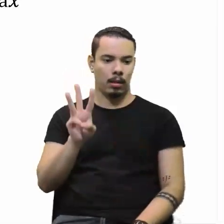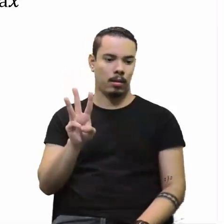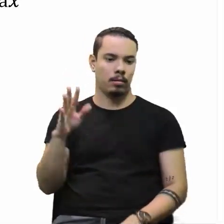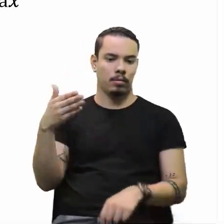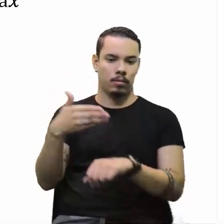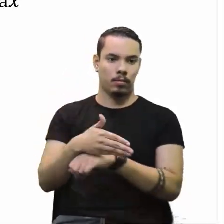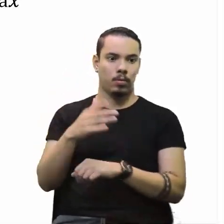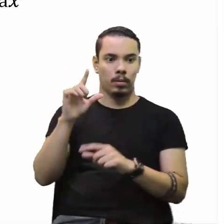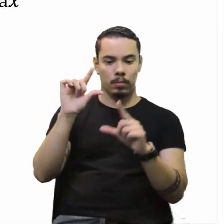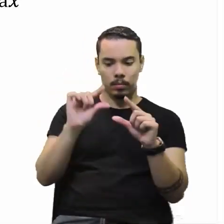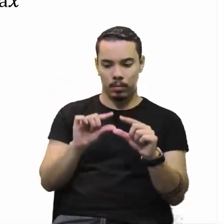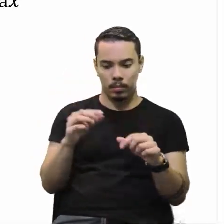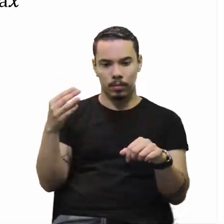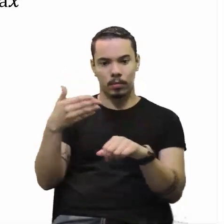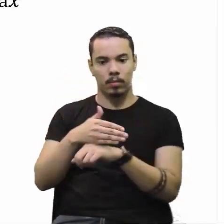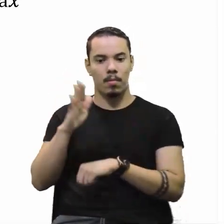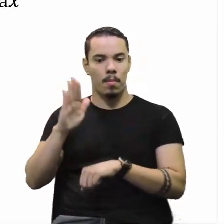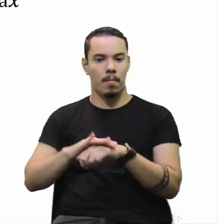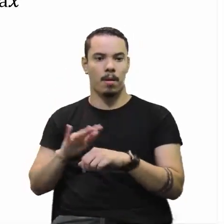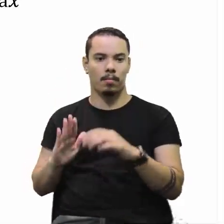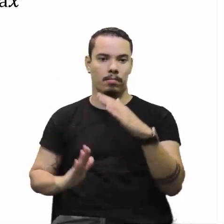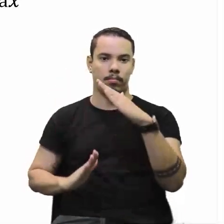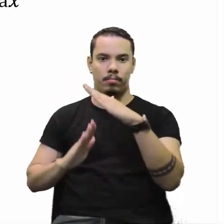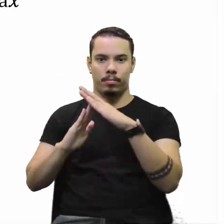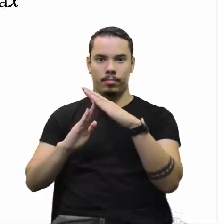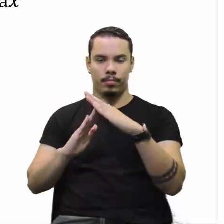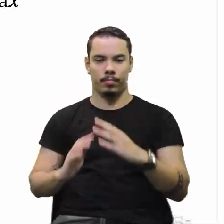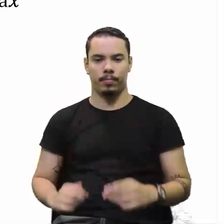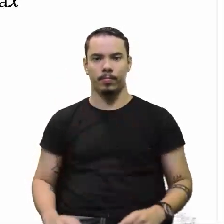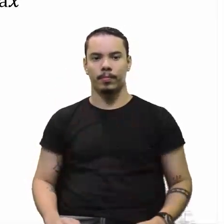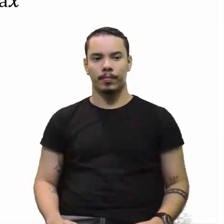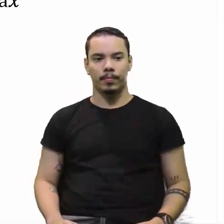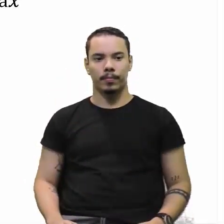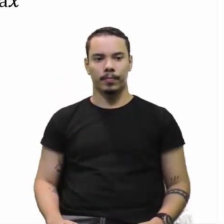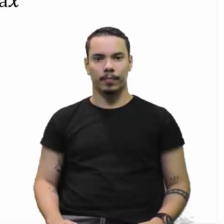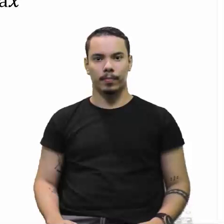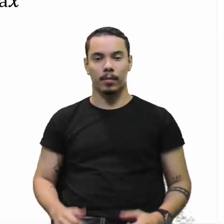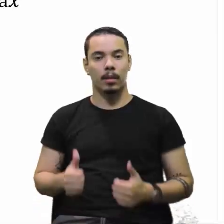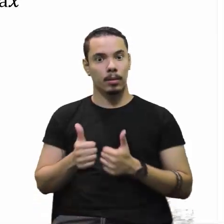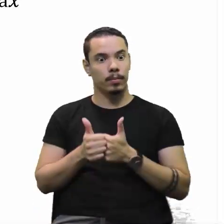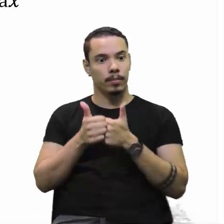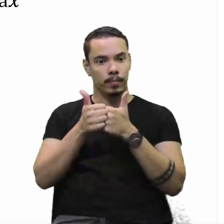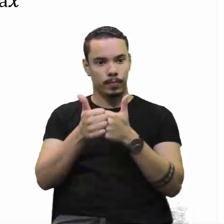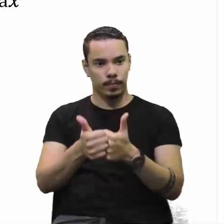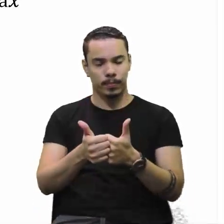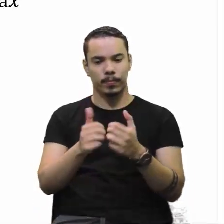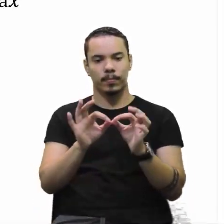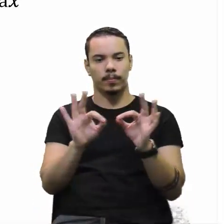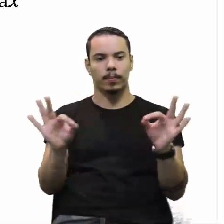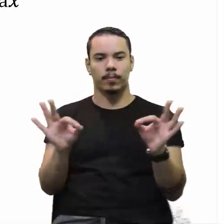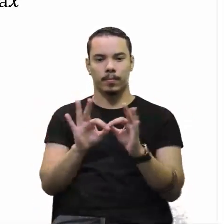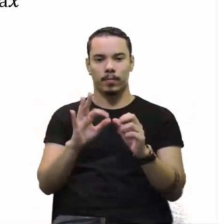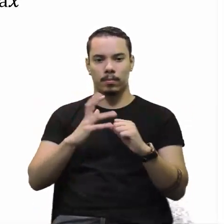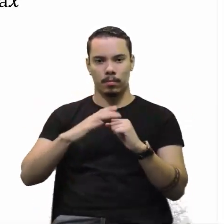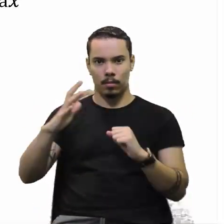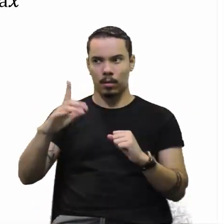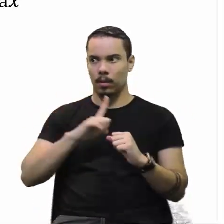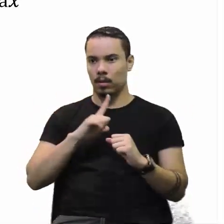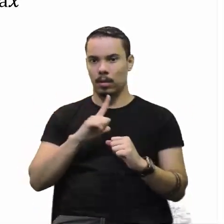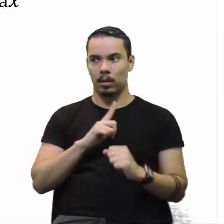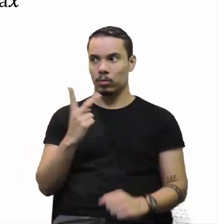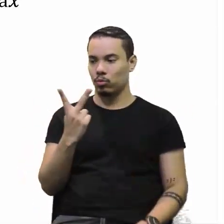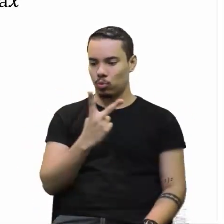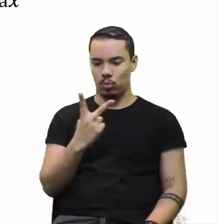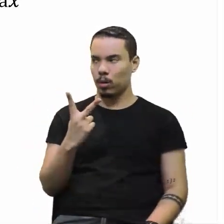Frequência mínima e lambda máxima. Então, vamos ter, de acordo com os comprimentos de onda, vai ter as duas